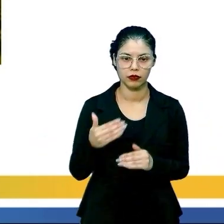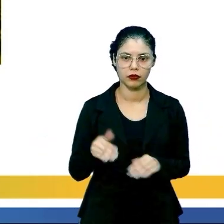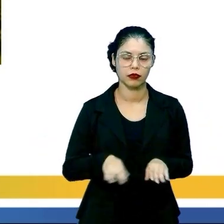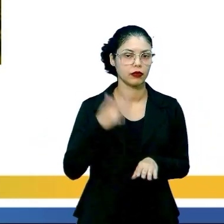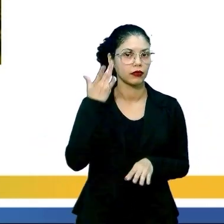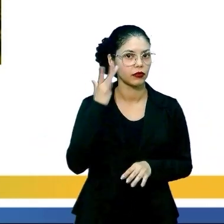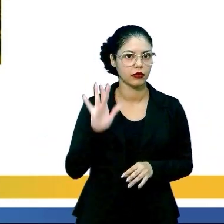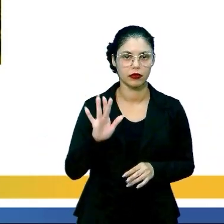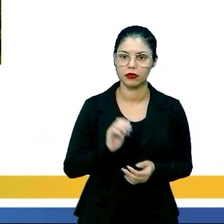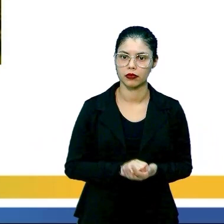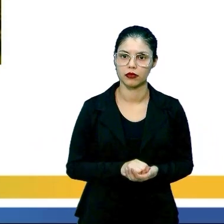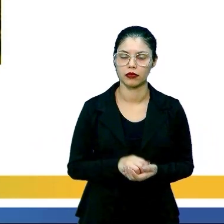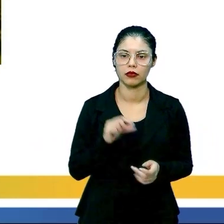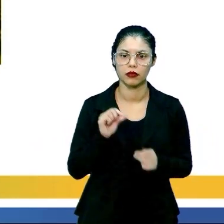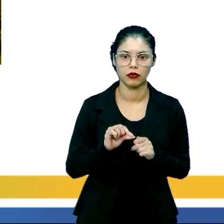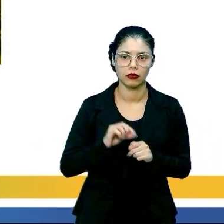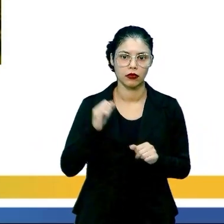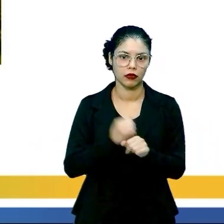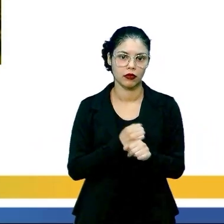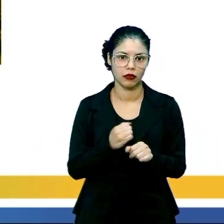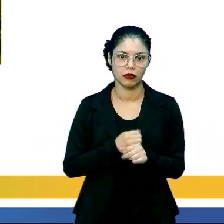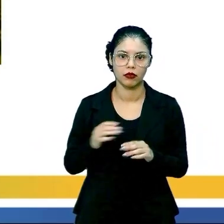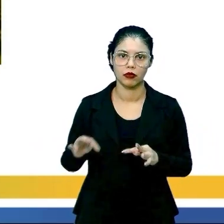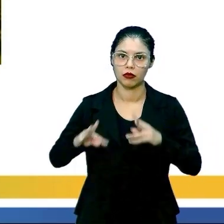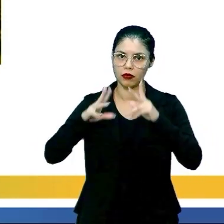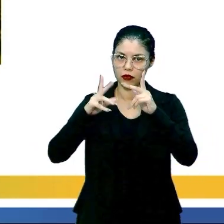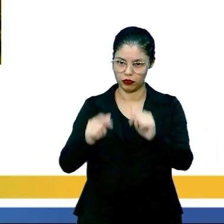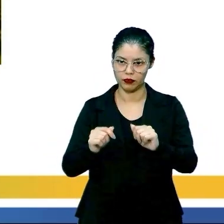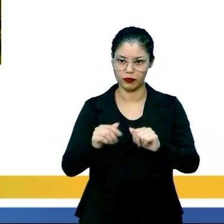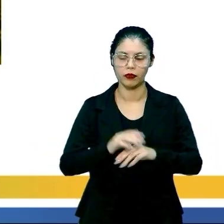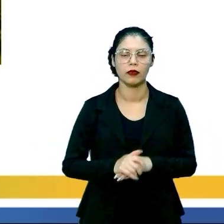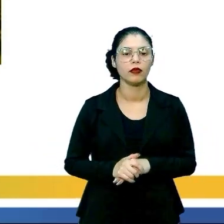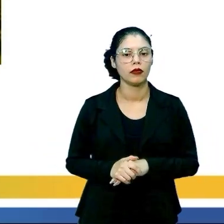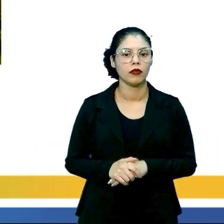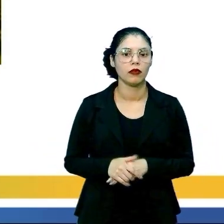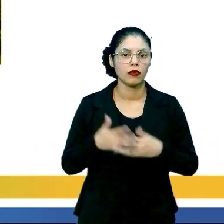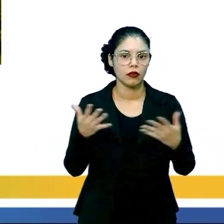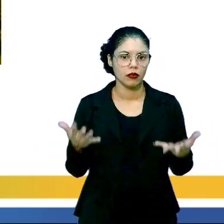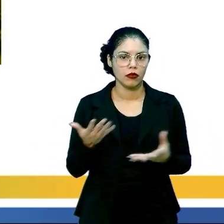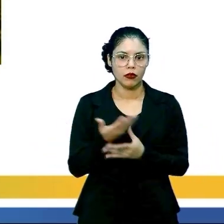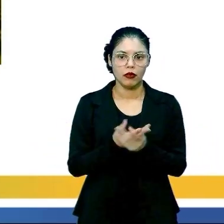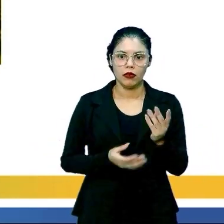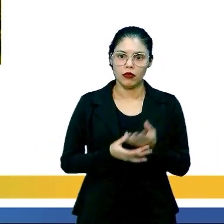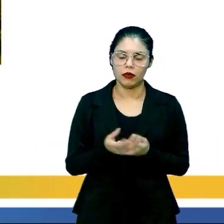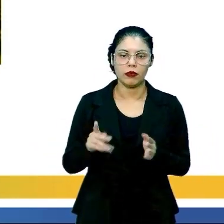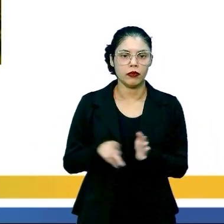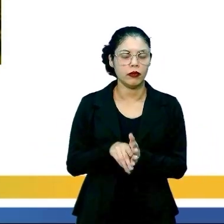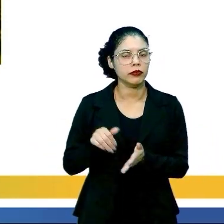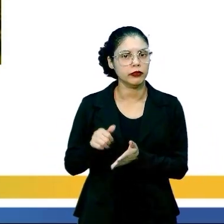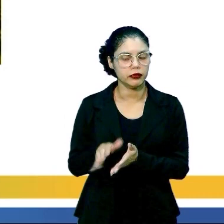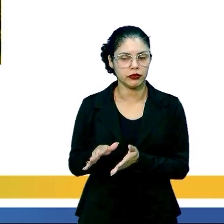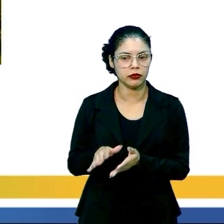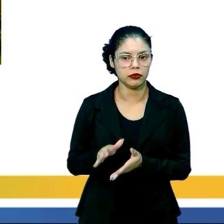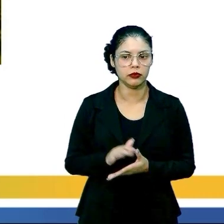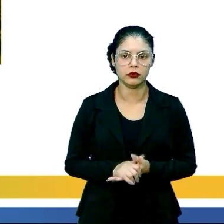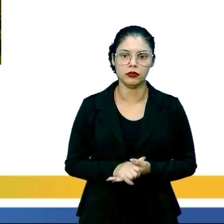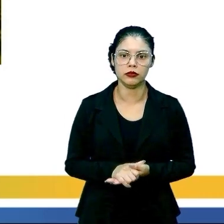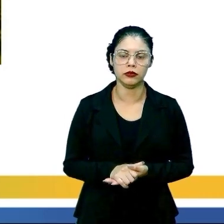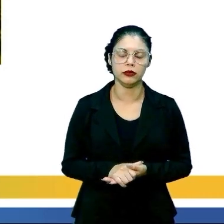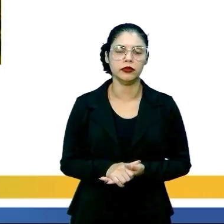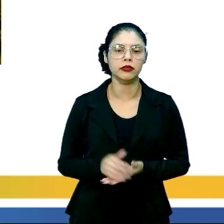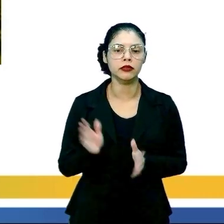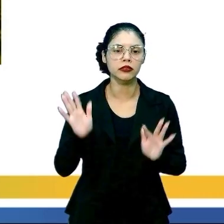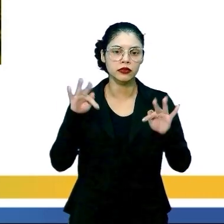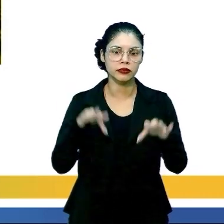Ele não sabe, por exemplo, fabricar o carro inteiro. Logo, a sua mão de obra ela se torna dispensável. E ele está aí